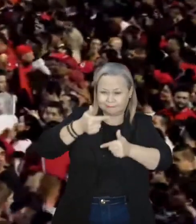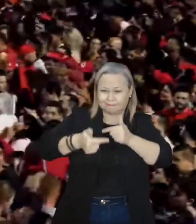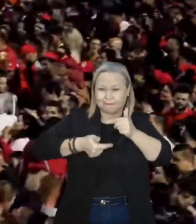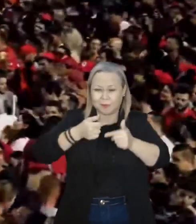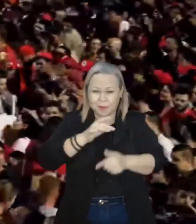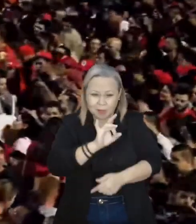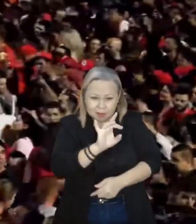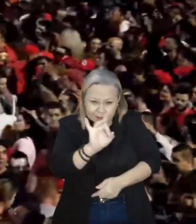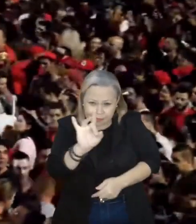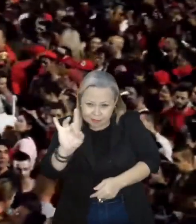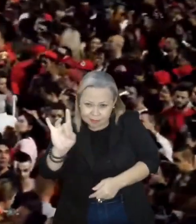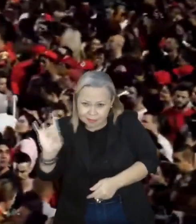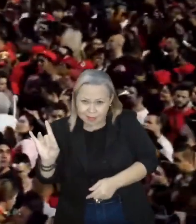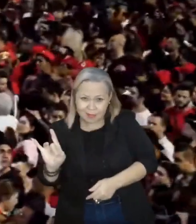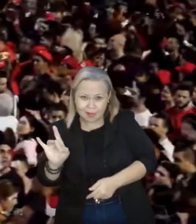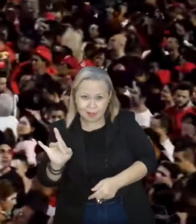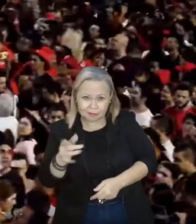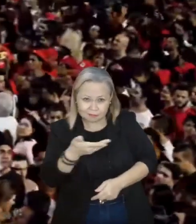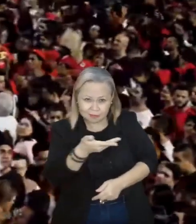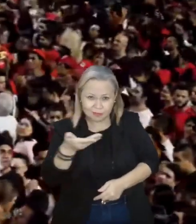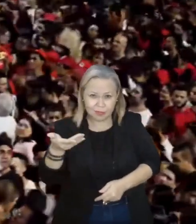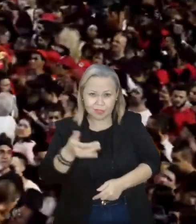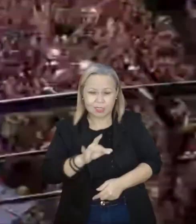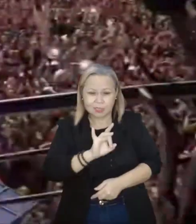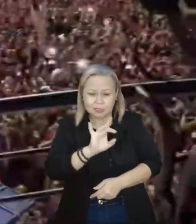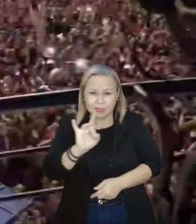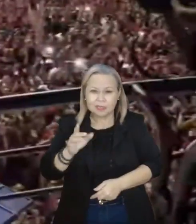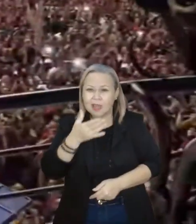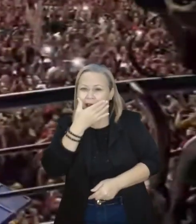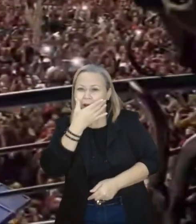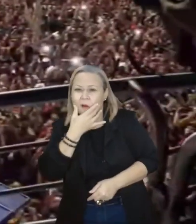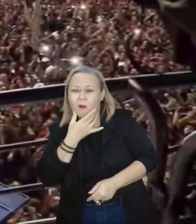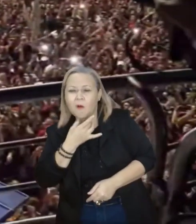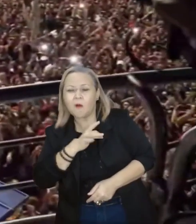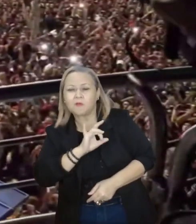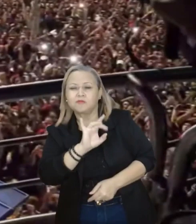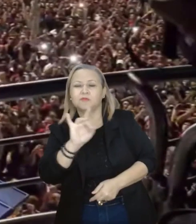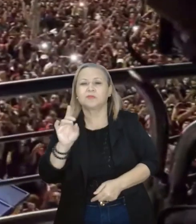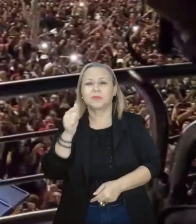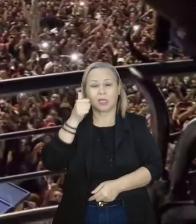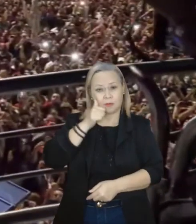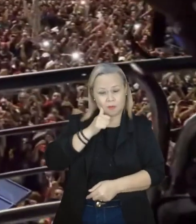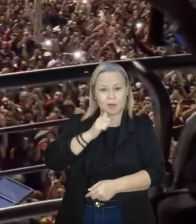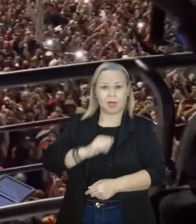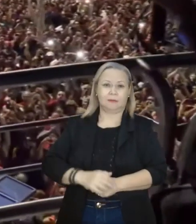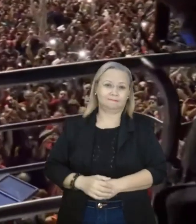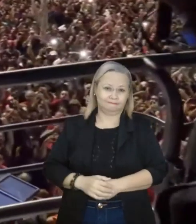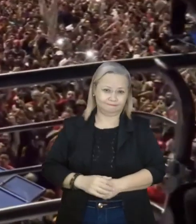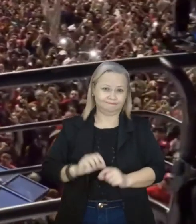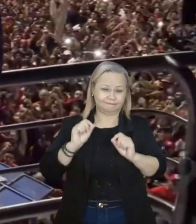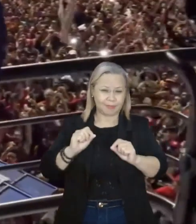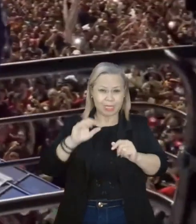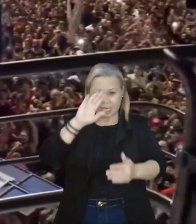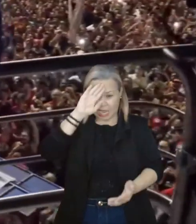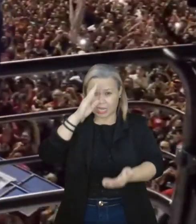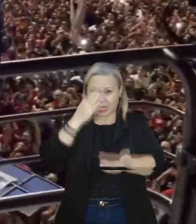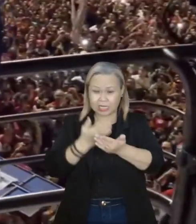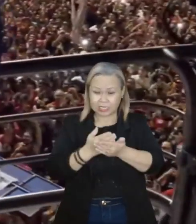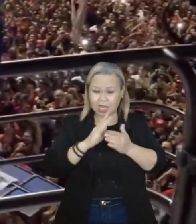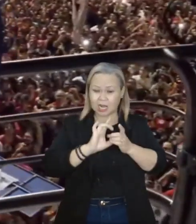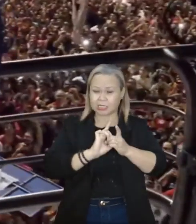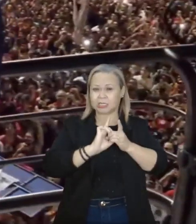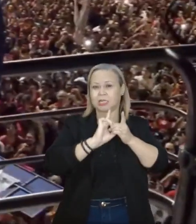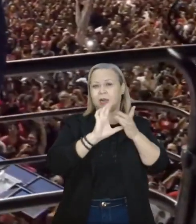cada um de vocês, de cada homem e de cada mulher que acreditava na